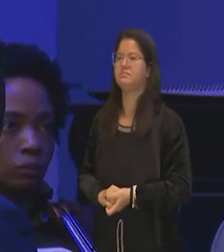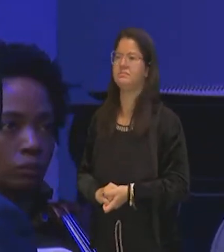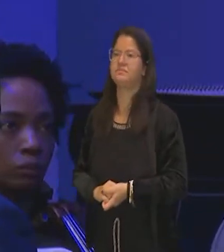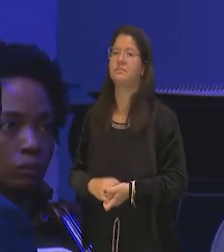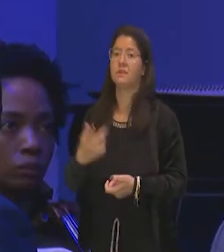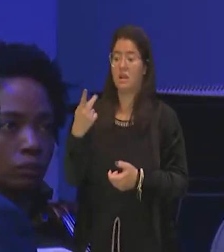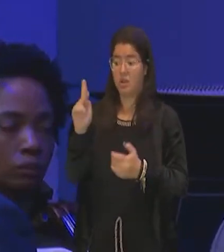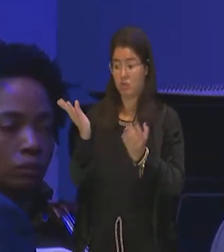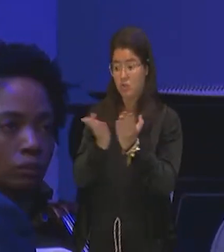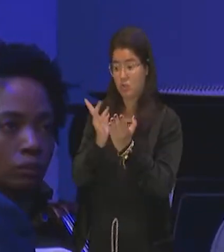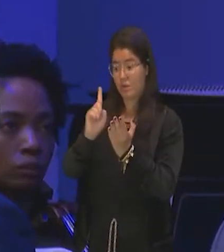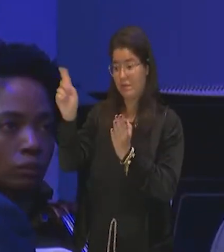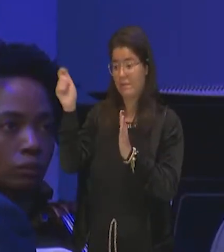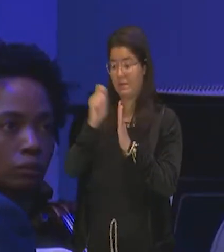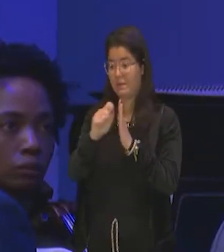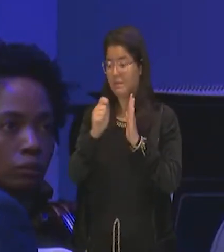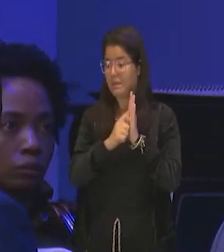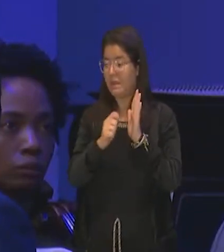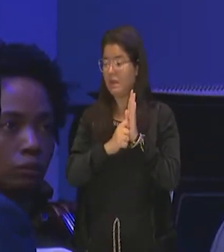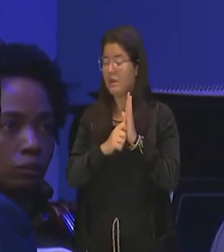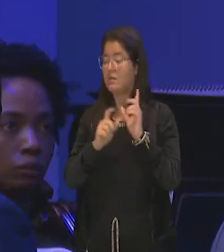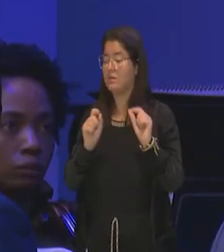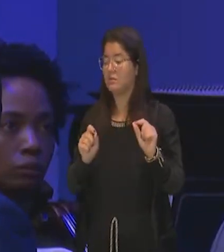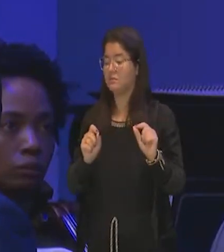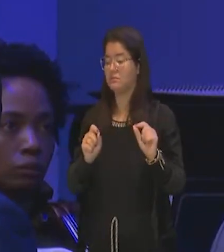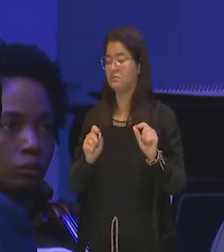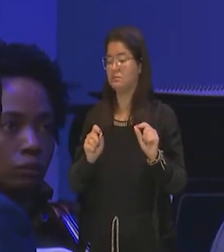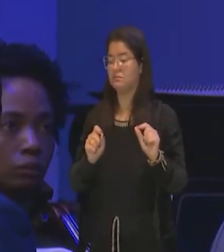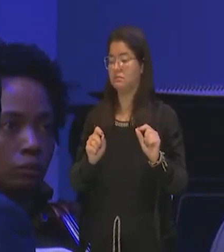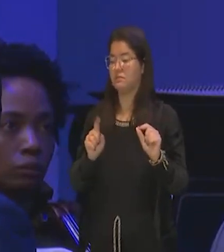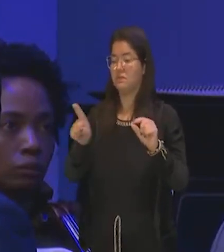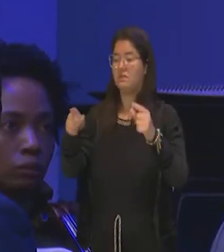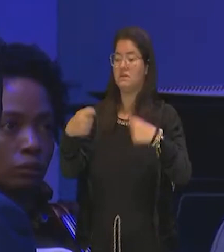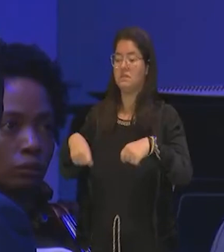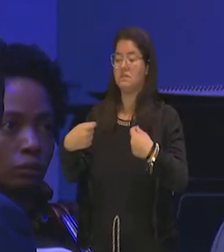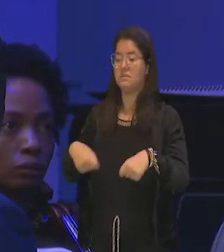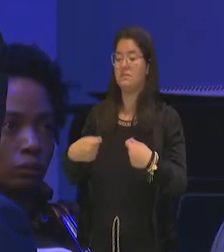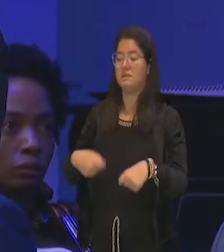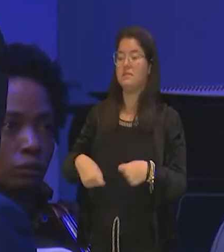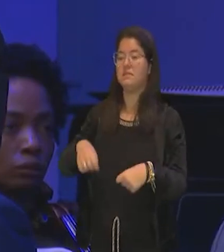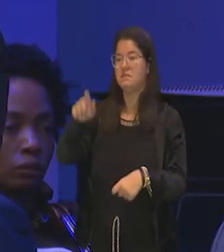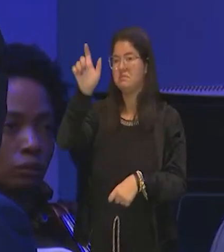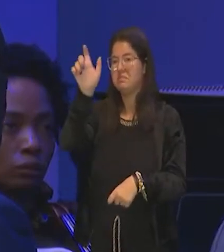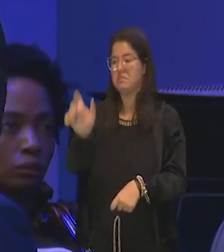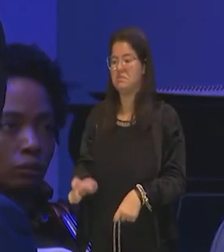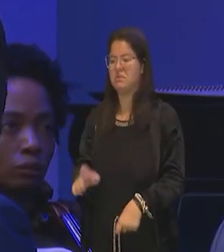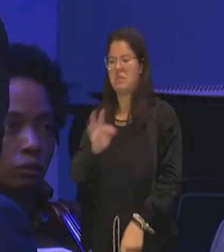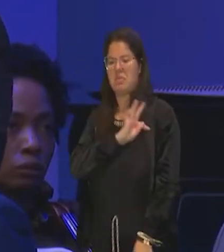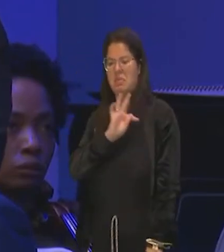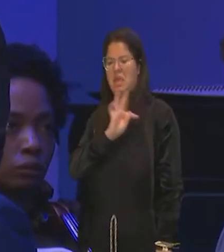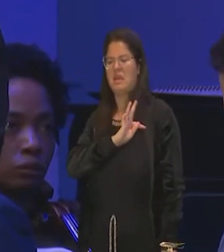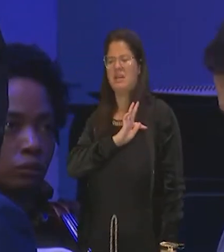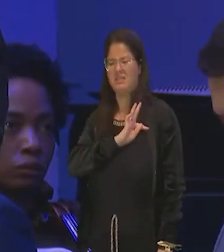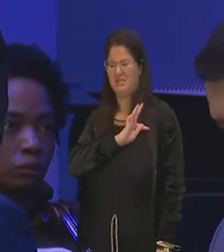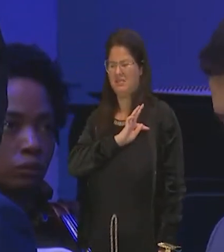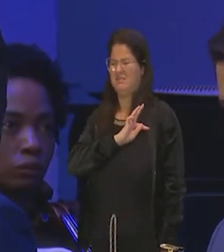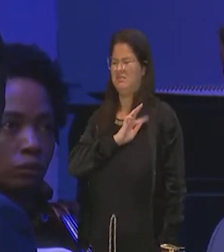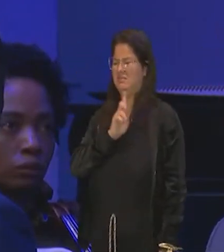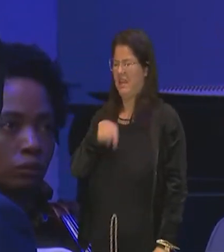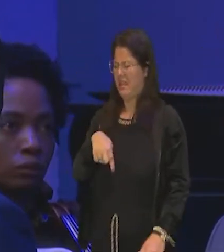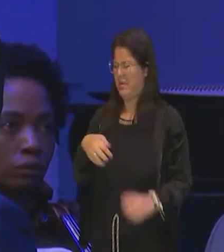Na sua Bíblia está escrito que você deve ser uma pessoa altamente técnica. Está escrito nessa